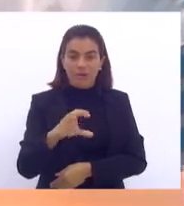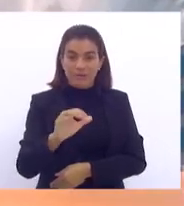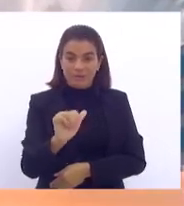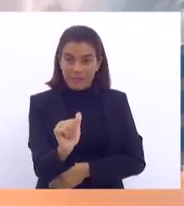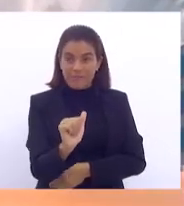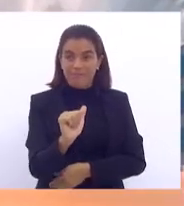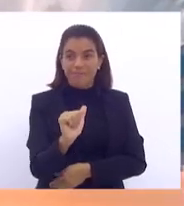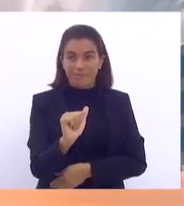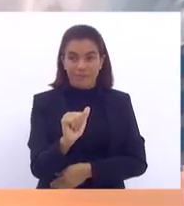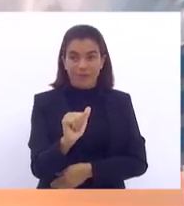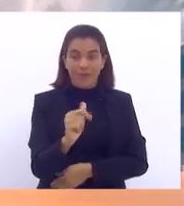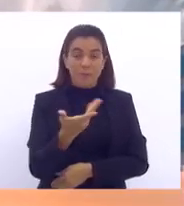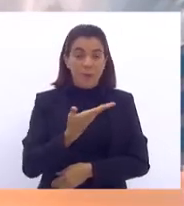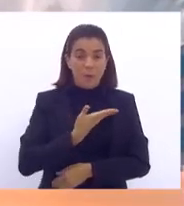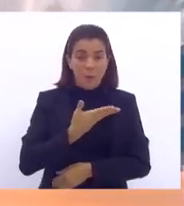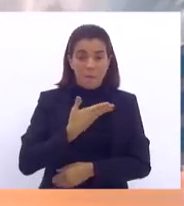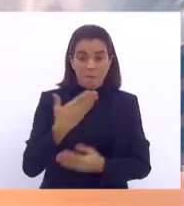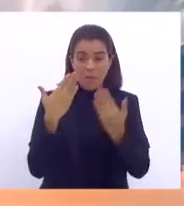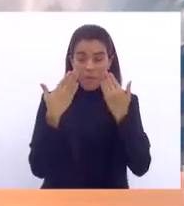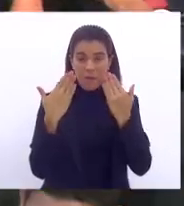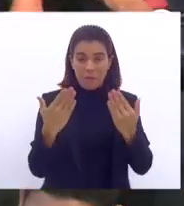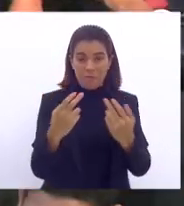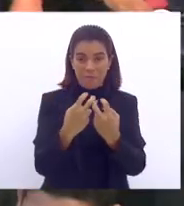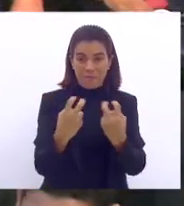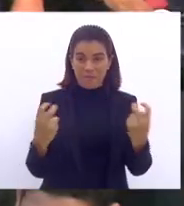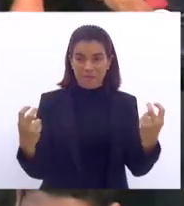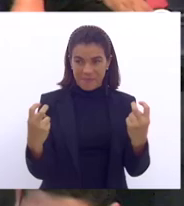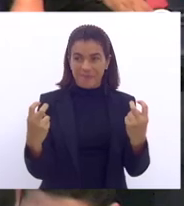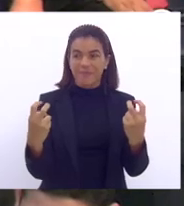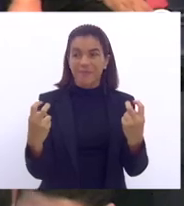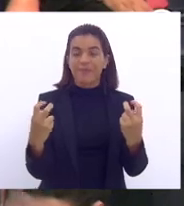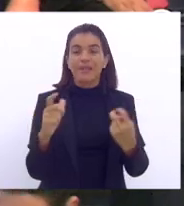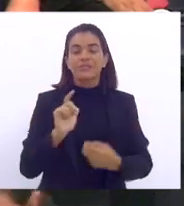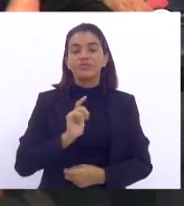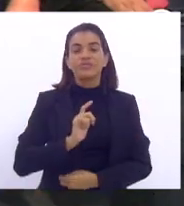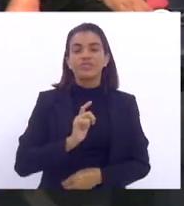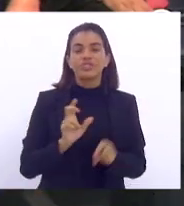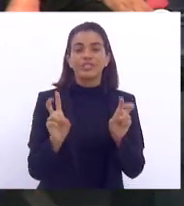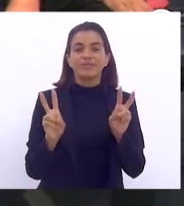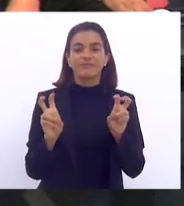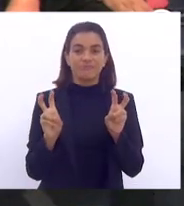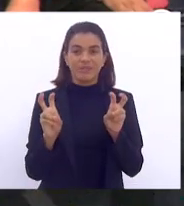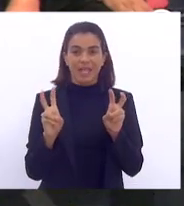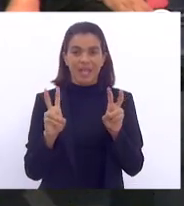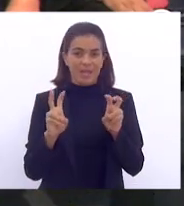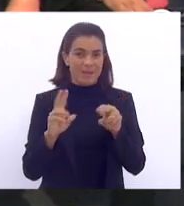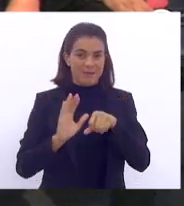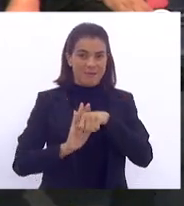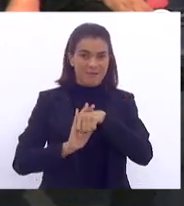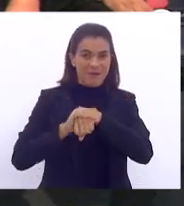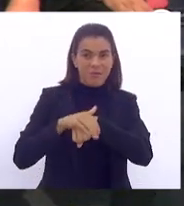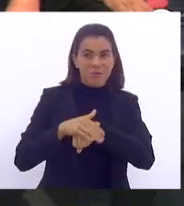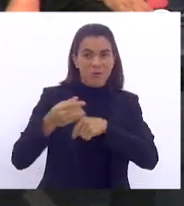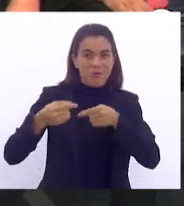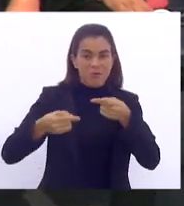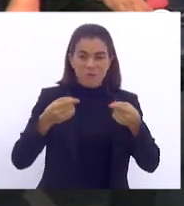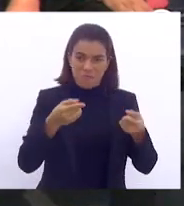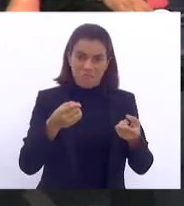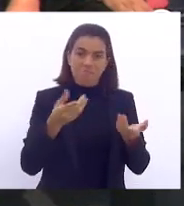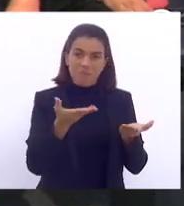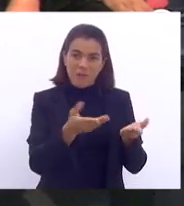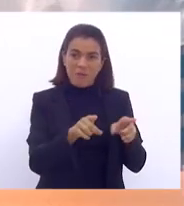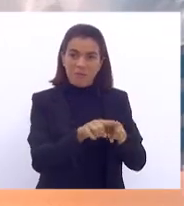amigo André Correa aqui de frente para mim e aí a gente tinha o seguinte tema naquela noite Dr Rodrigo Lopes estava lá na na